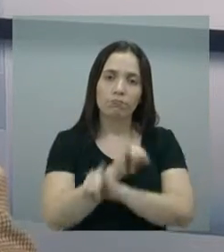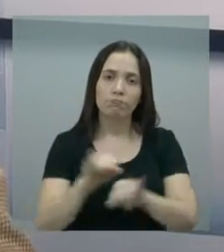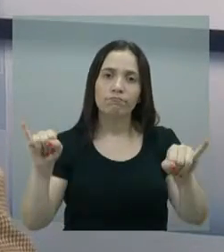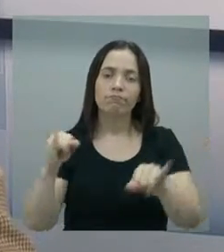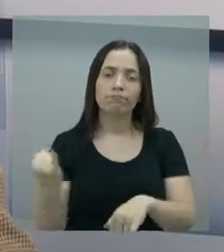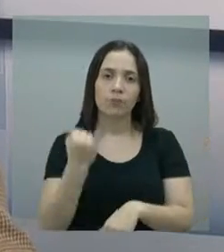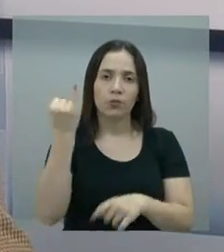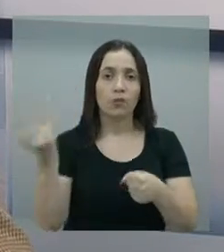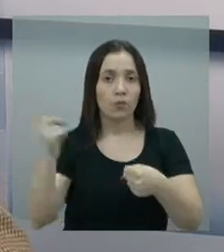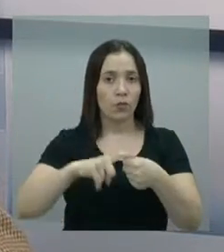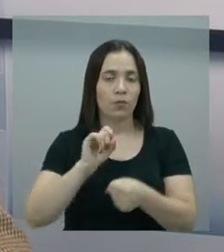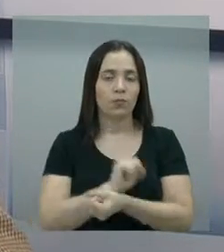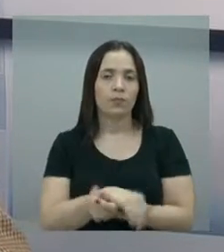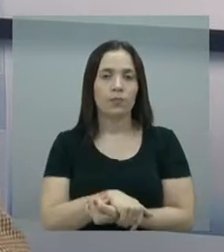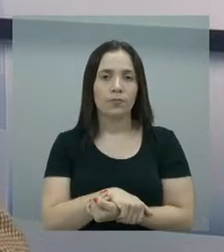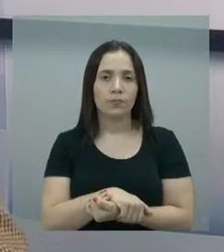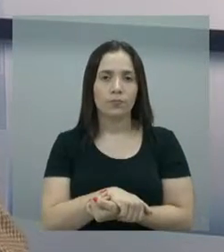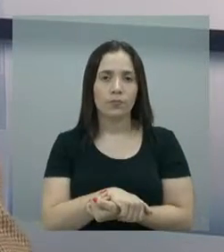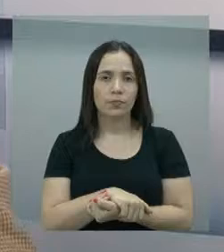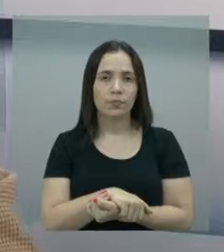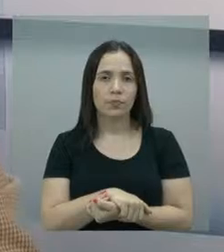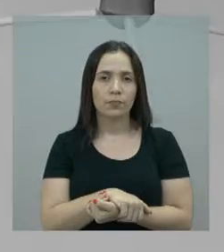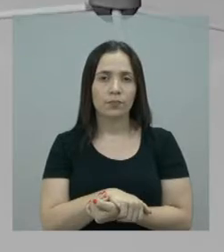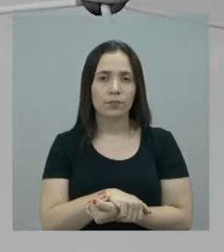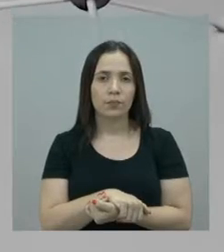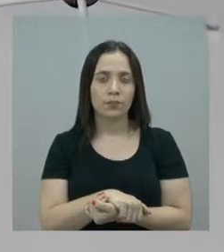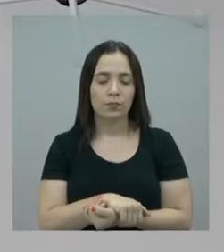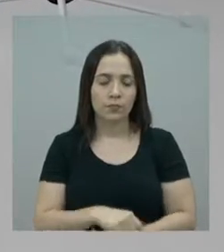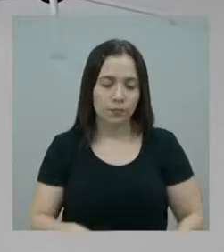isso. A gente volta já ao Estado de Sol.